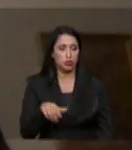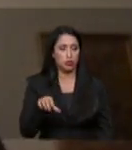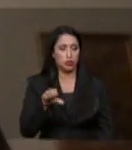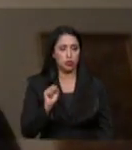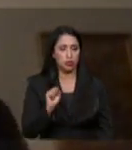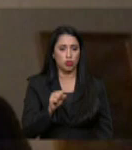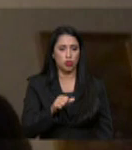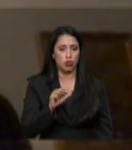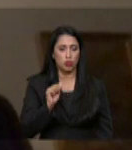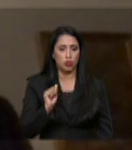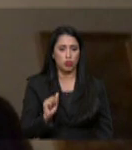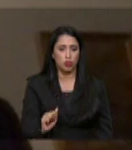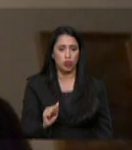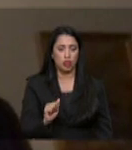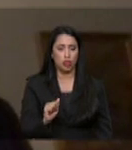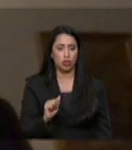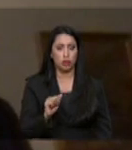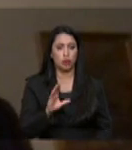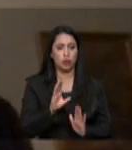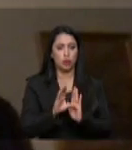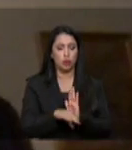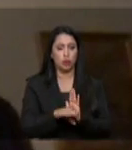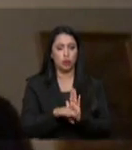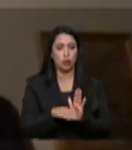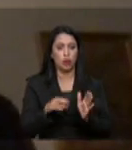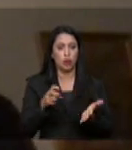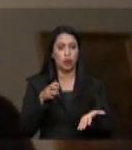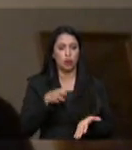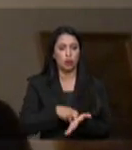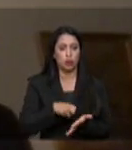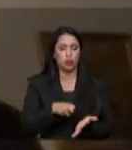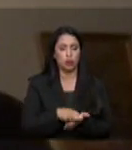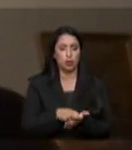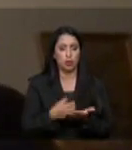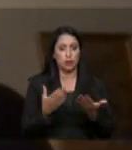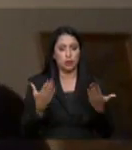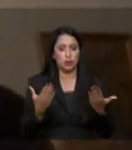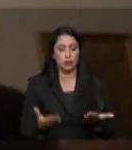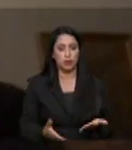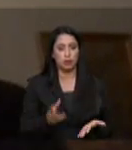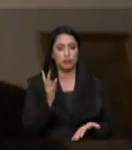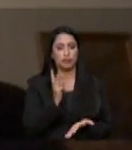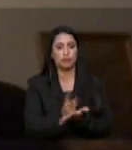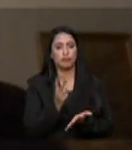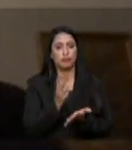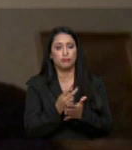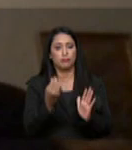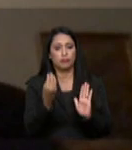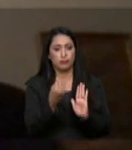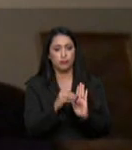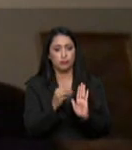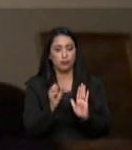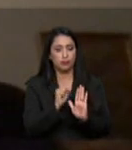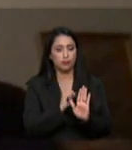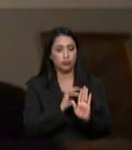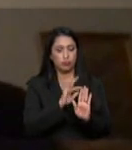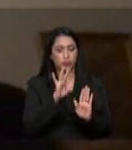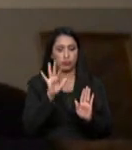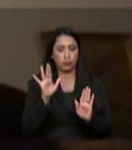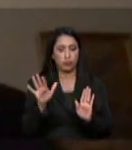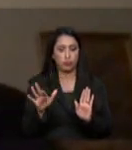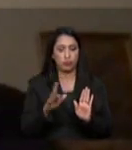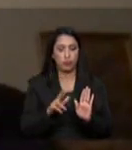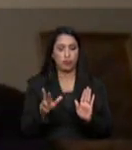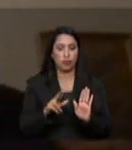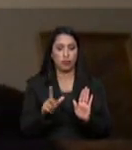28 A do Código de Processo Penal e não obstante esse mesmo dispositivo é bastante Claro